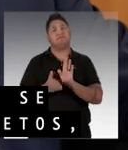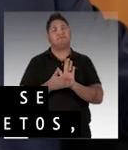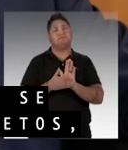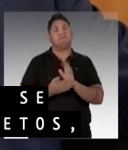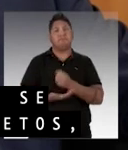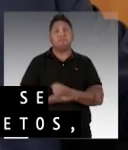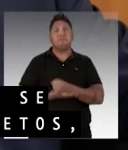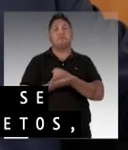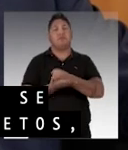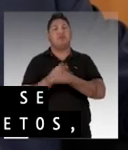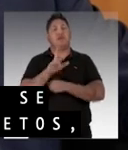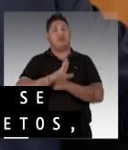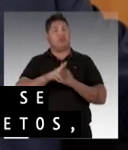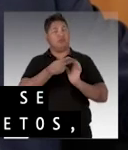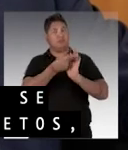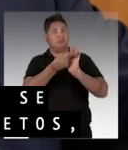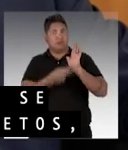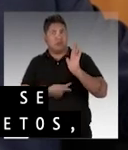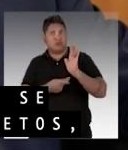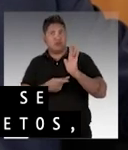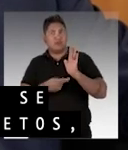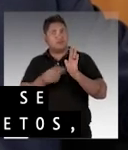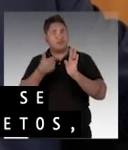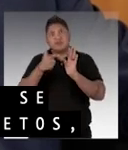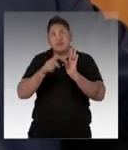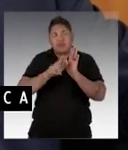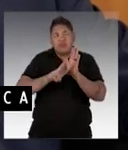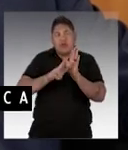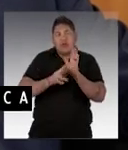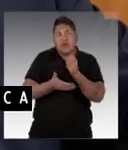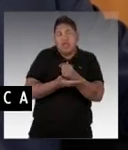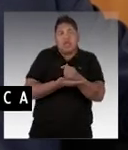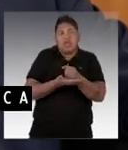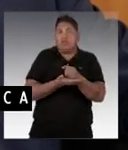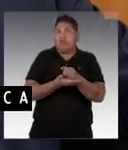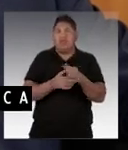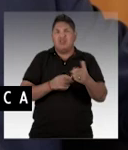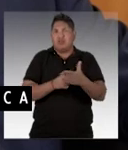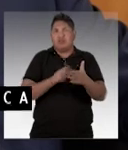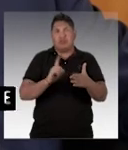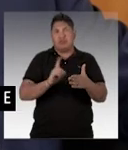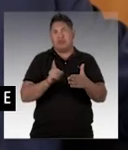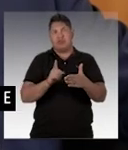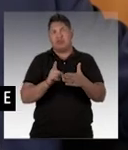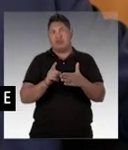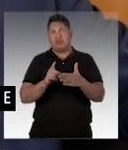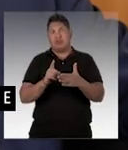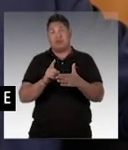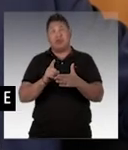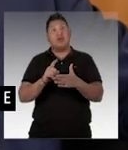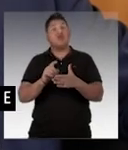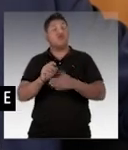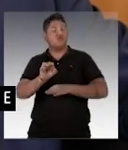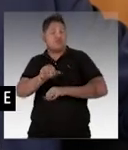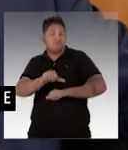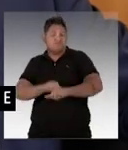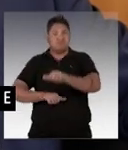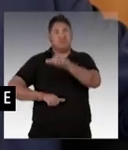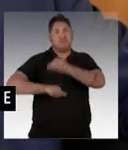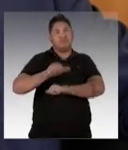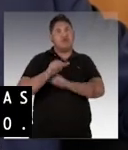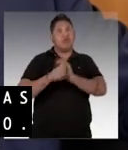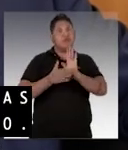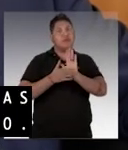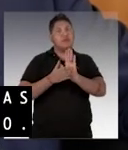se pautar através de projetos, não ser pautada única e exclusivamente por denúncias, o que a gente chama de